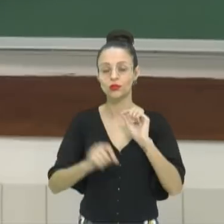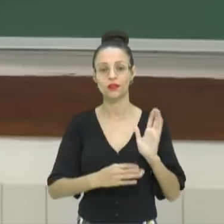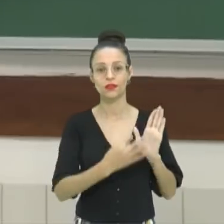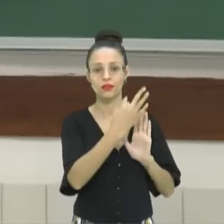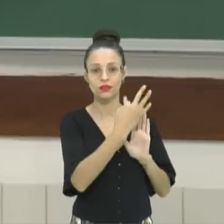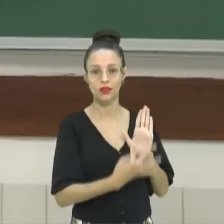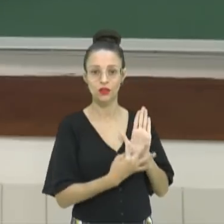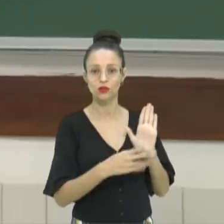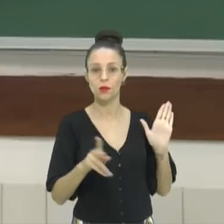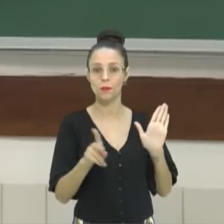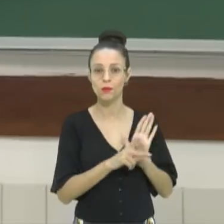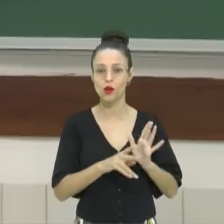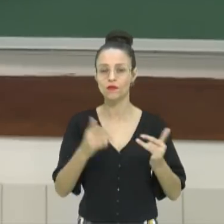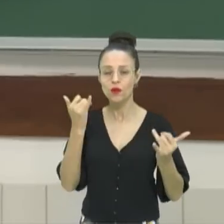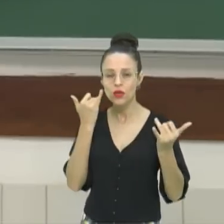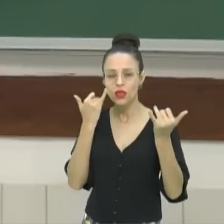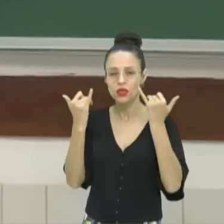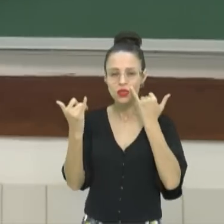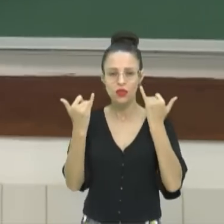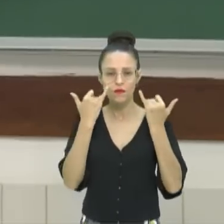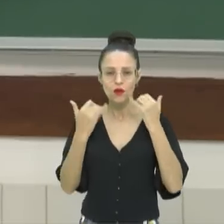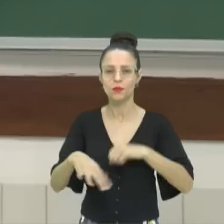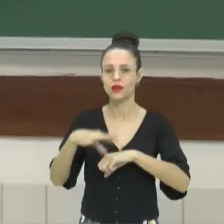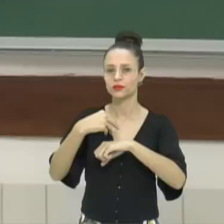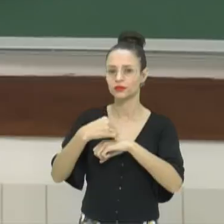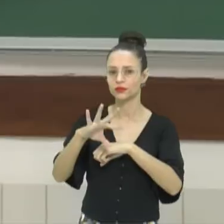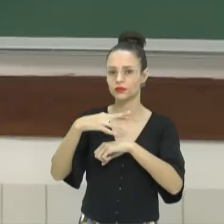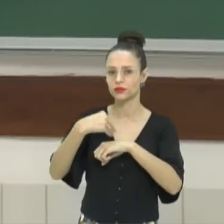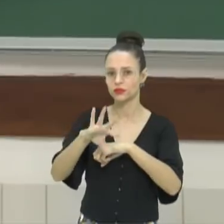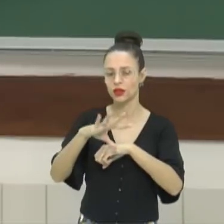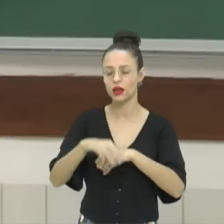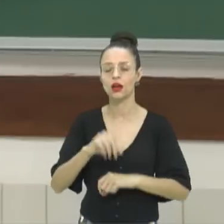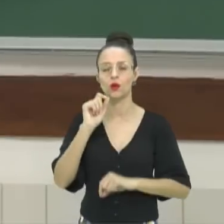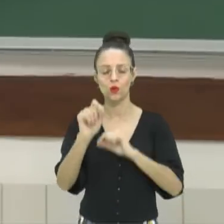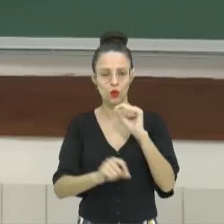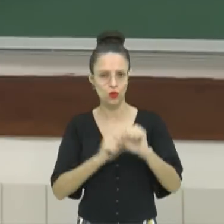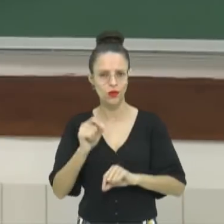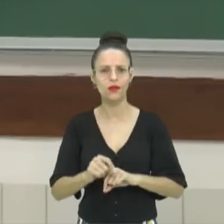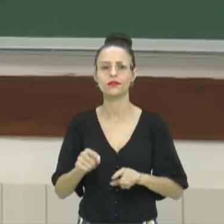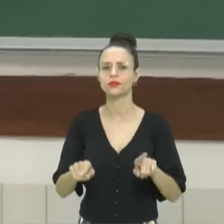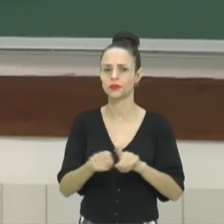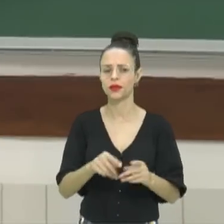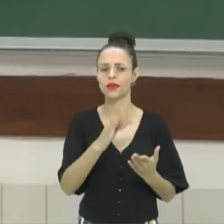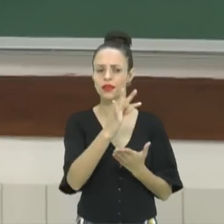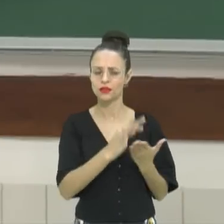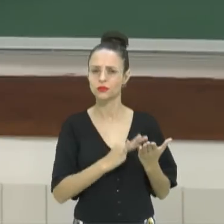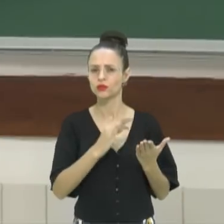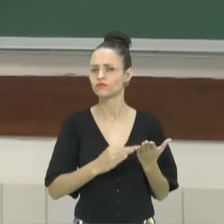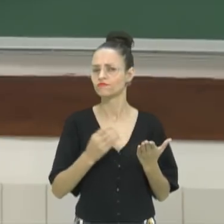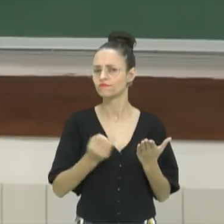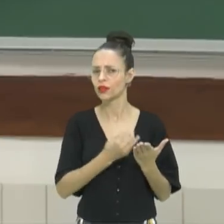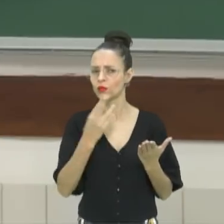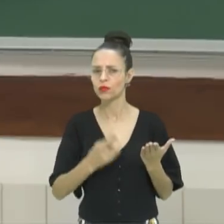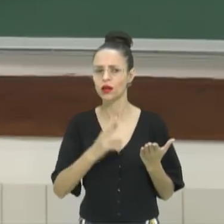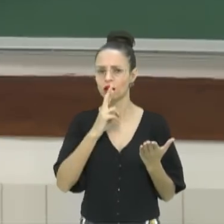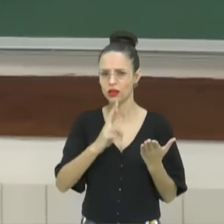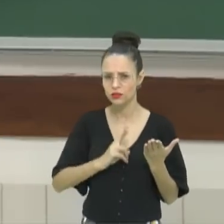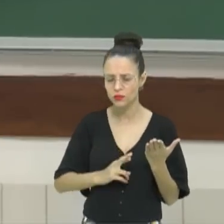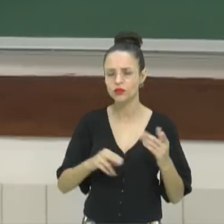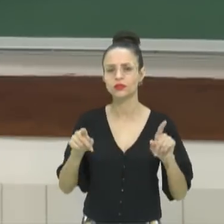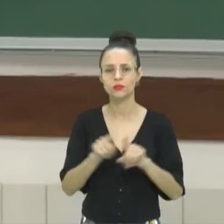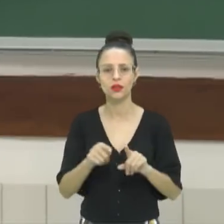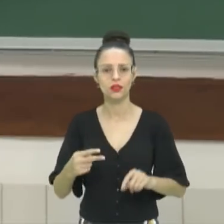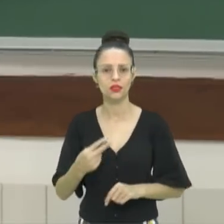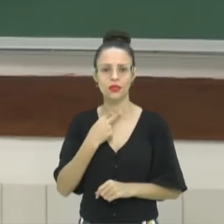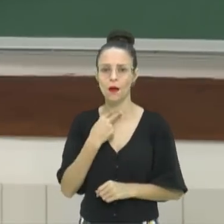texto informativo, né, responde algumas perguntas, não pode ter nada